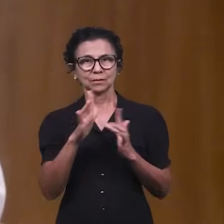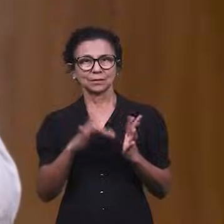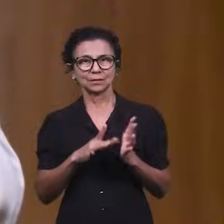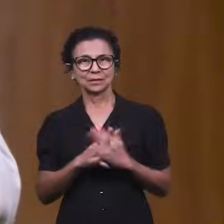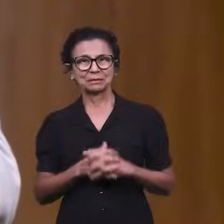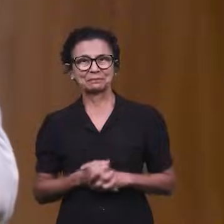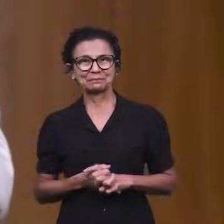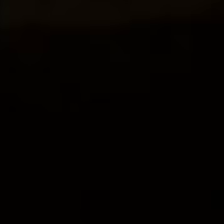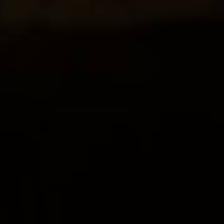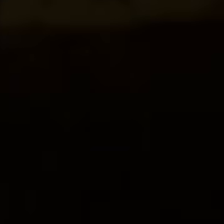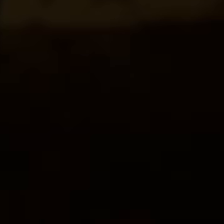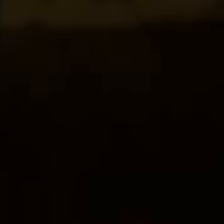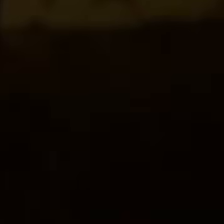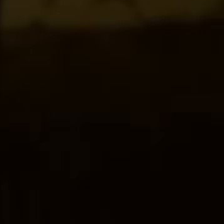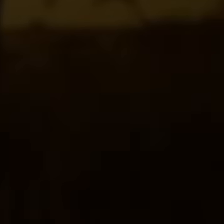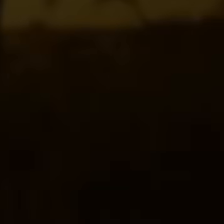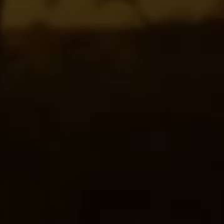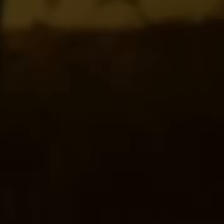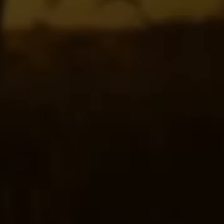paz do Senhor a todos.